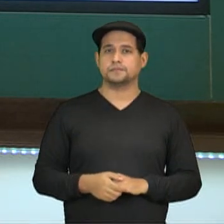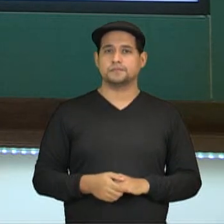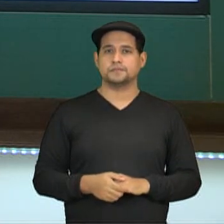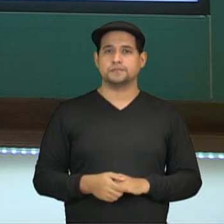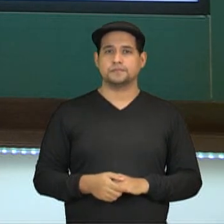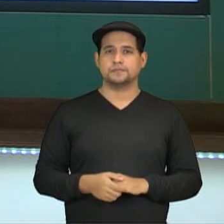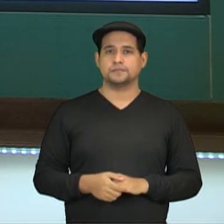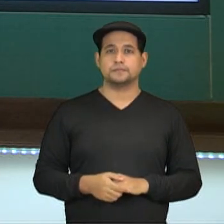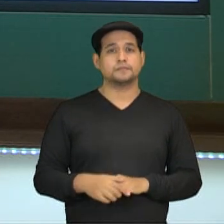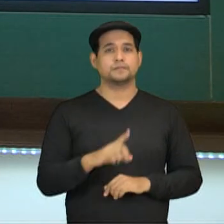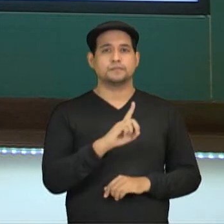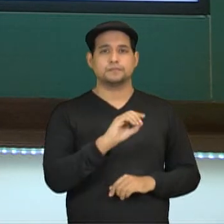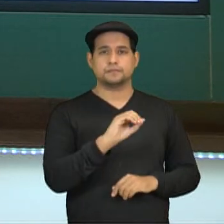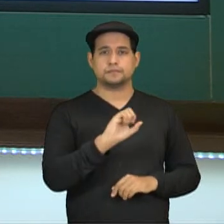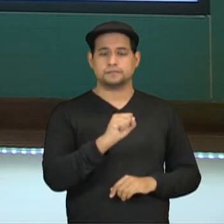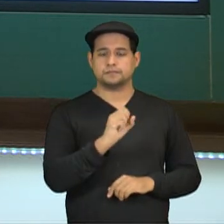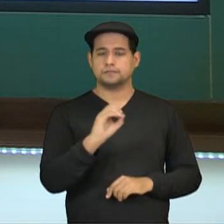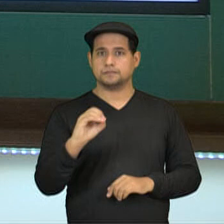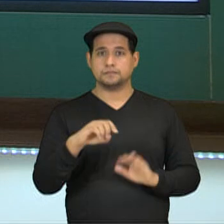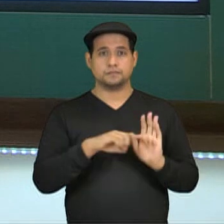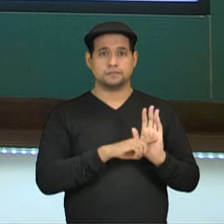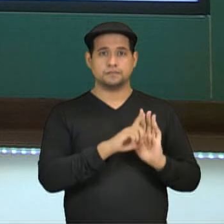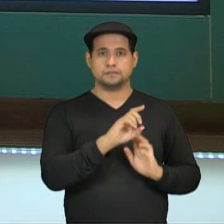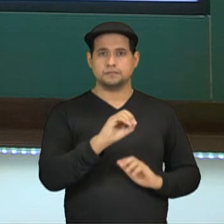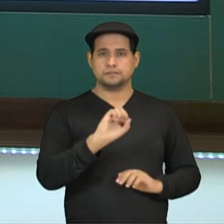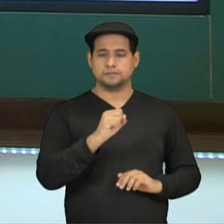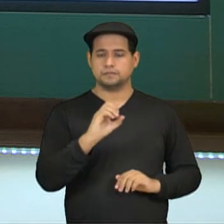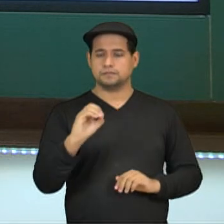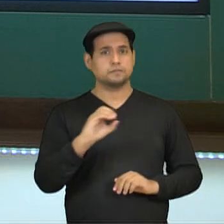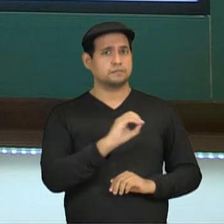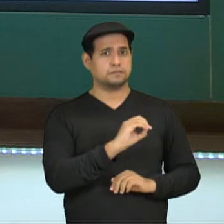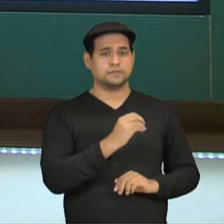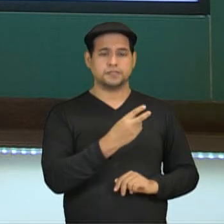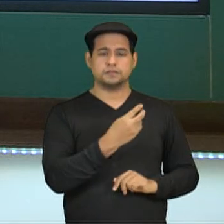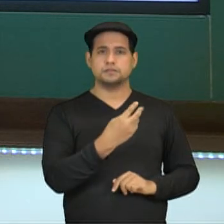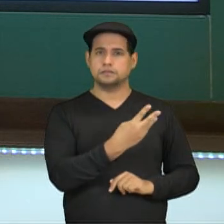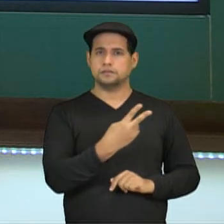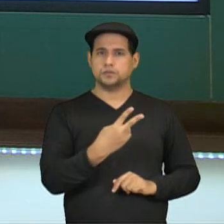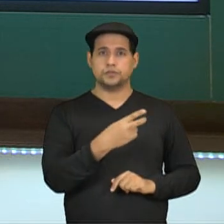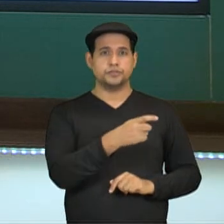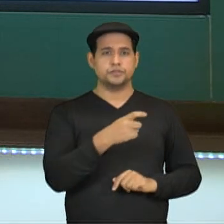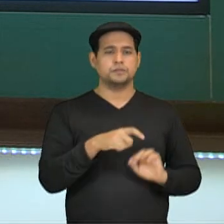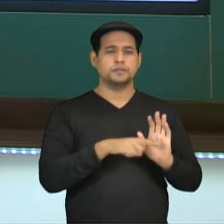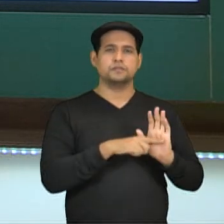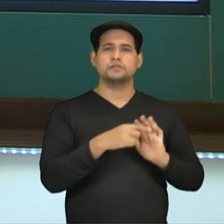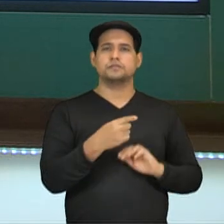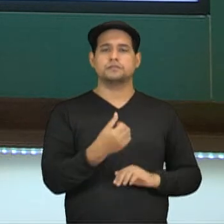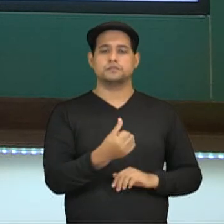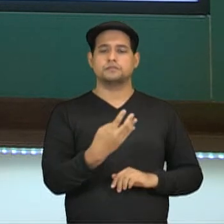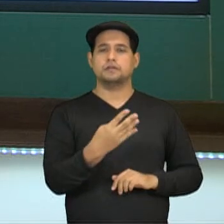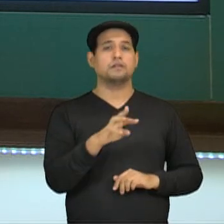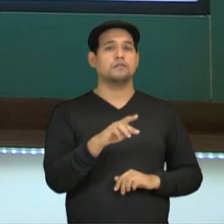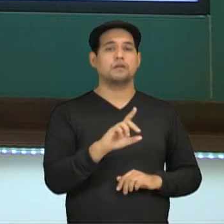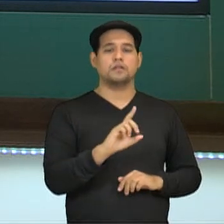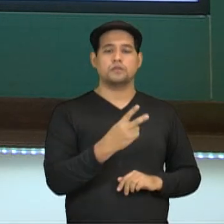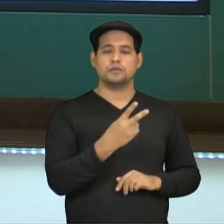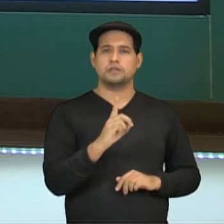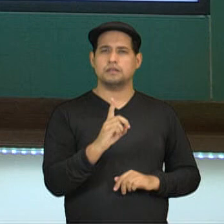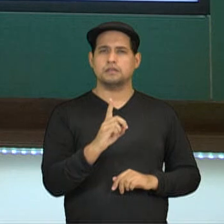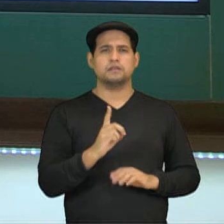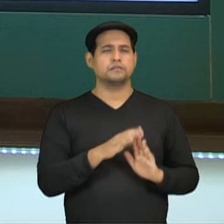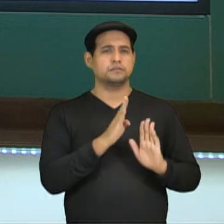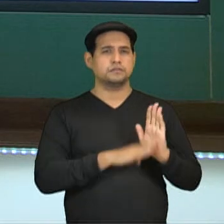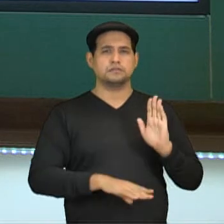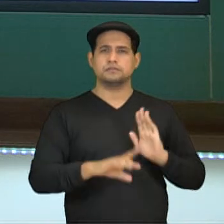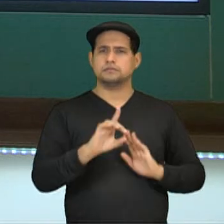ó. 10.800 menos 10.800, 0. Ficou 32x menos 64 igual a 2D. Eu vou isolar o